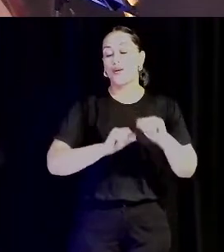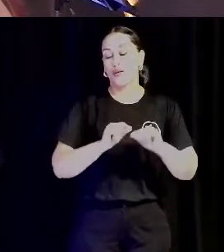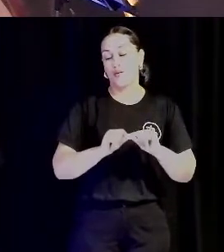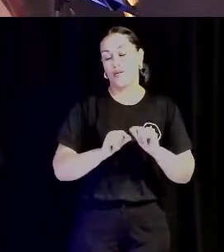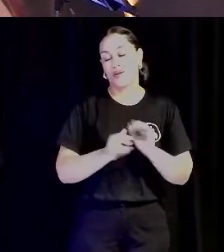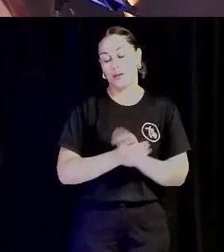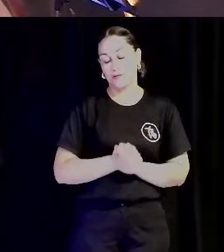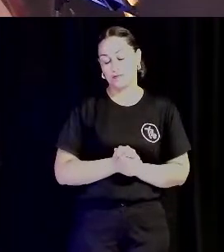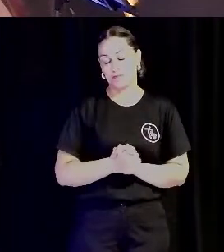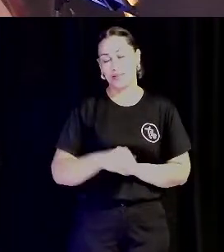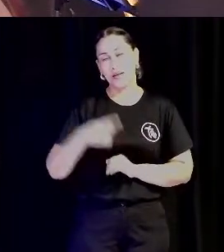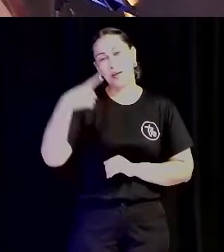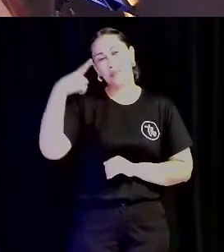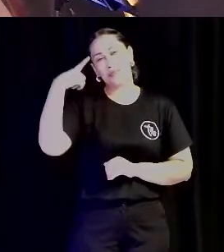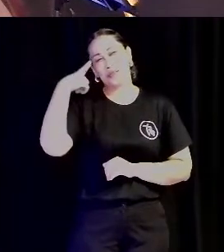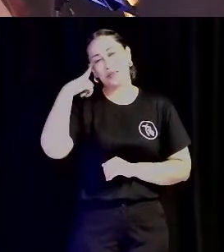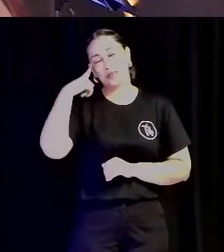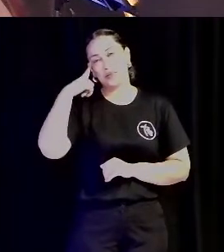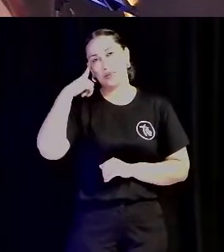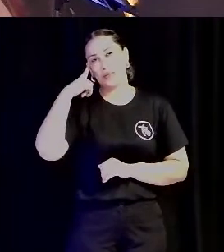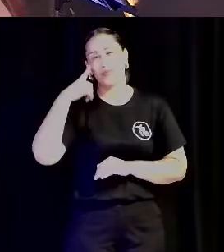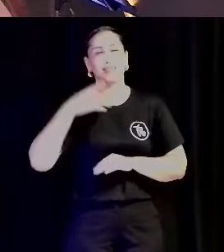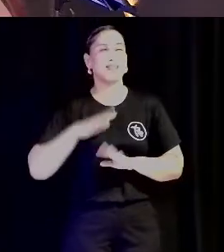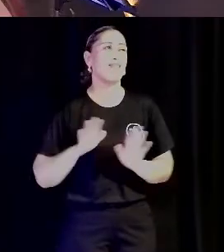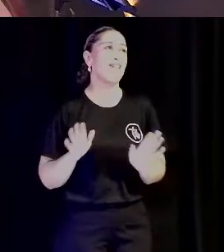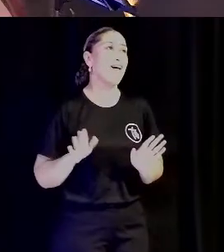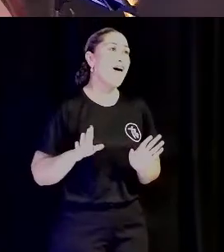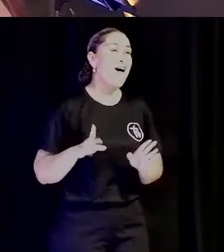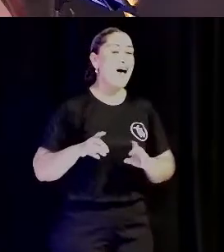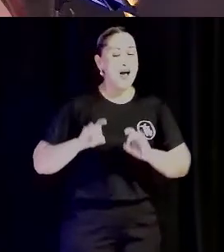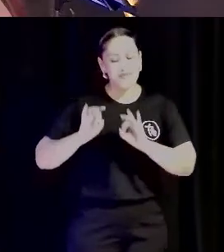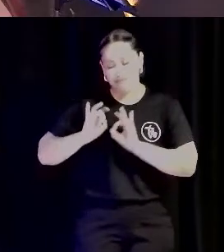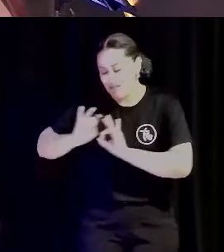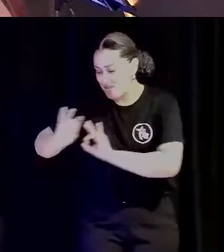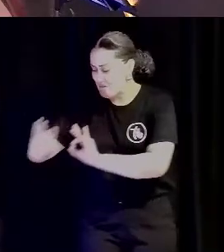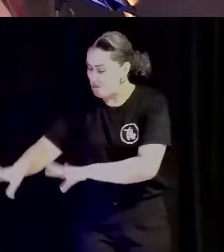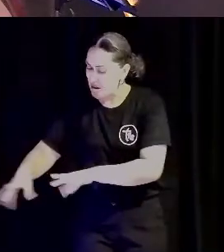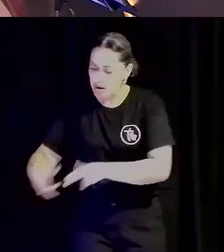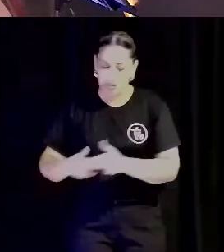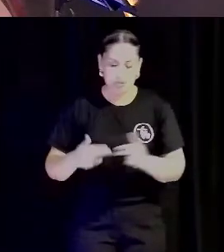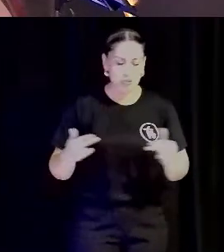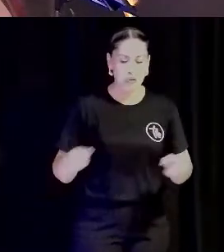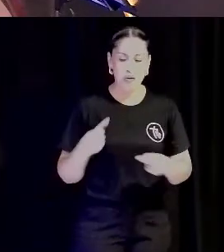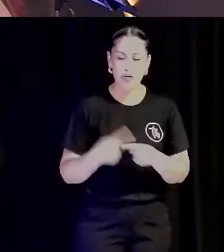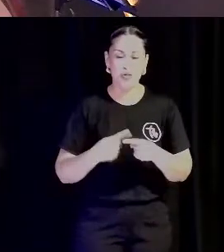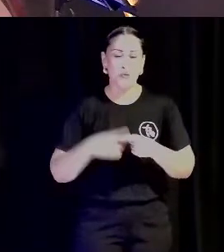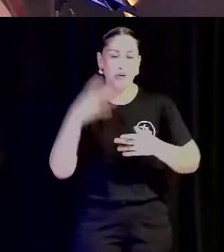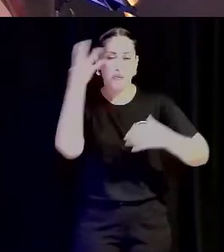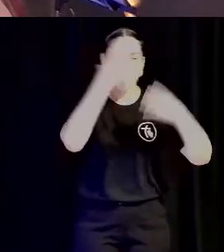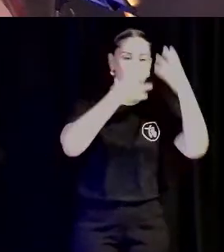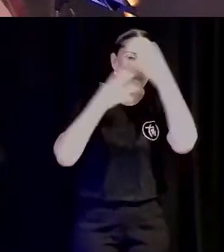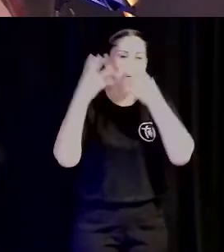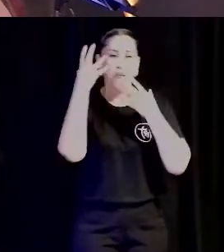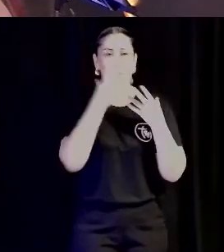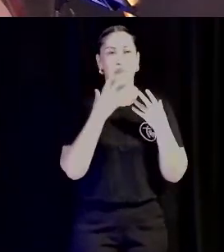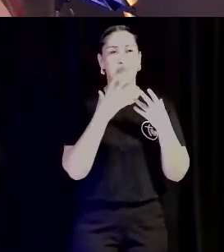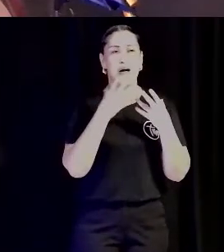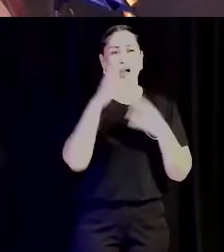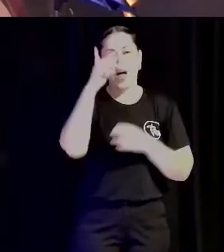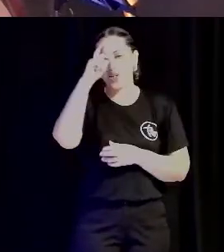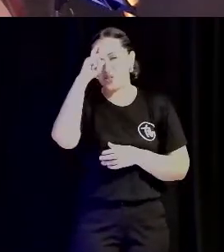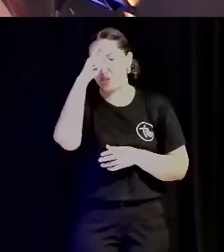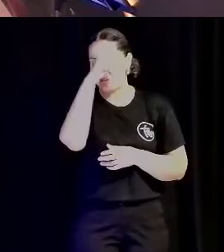passa pela cabeça a vontade de deixar as coisas, porque as circunstâncias são muito